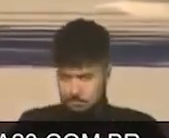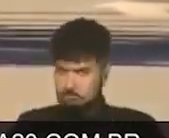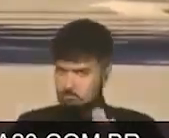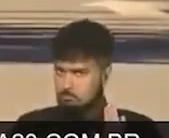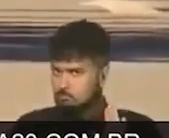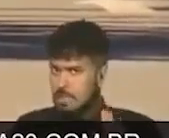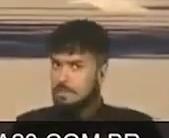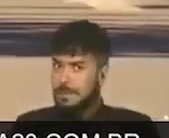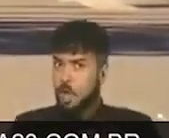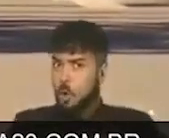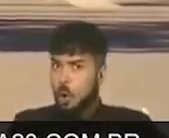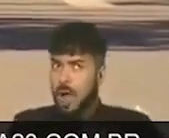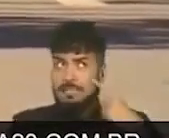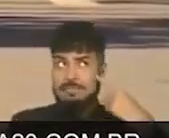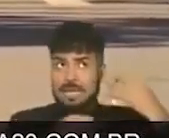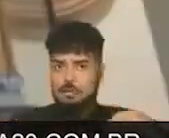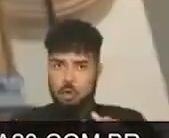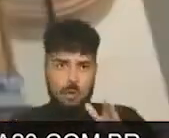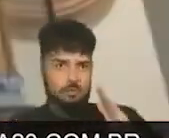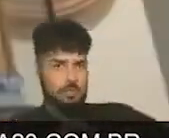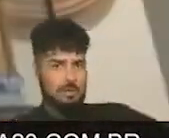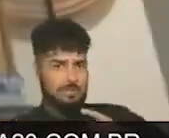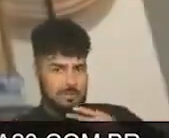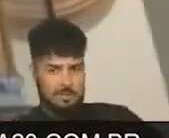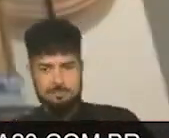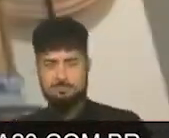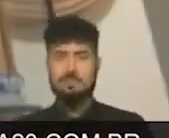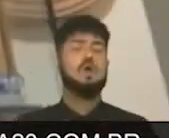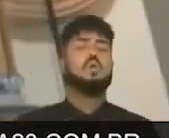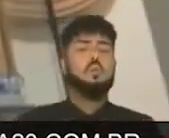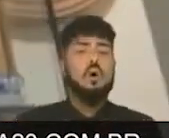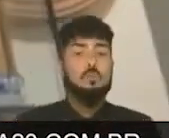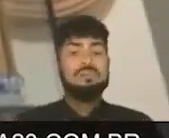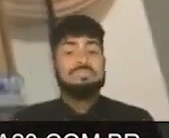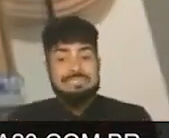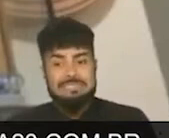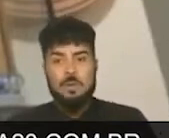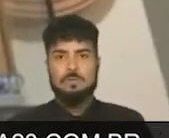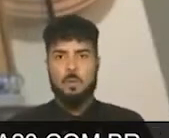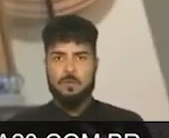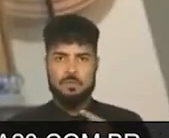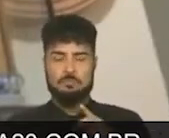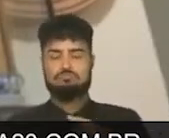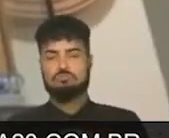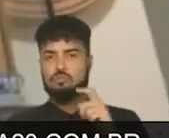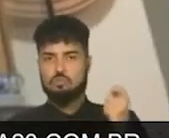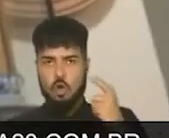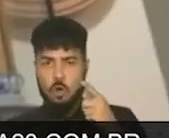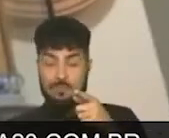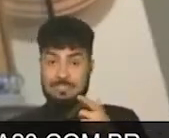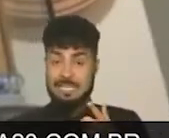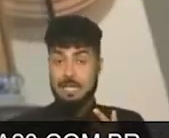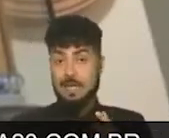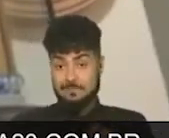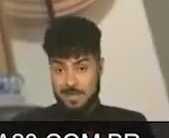horários orientados por especialistas. Qual é a forma mais saudável? Seria você se expor ao